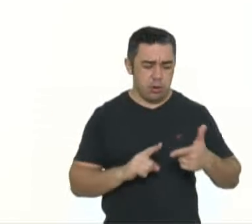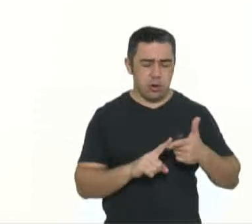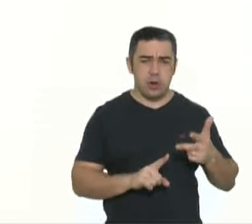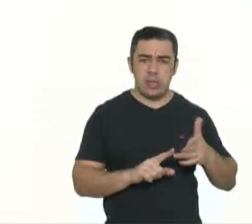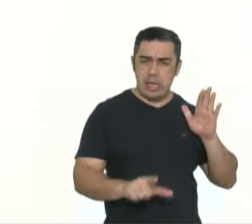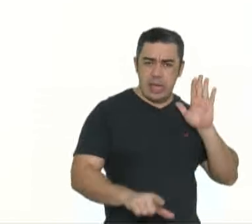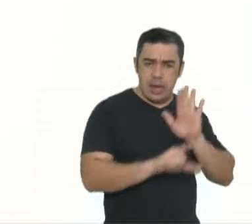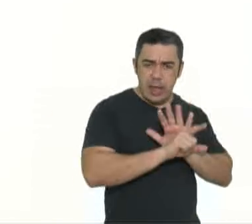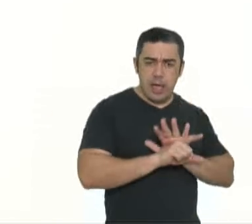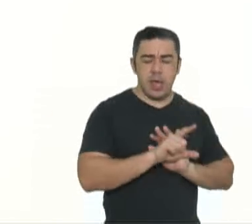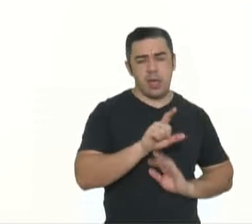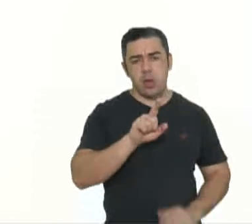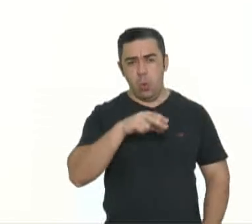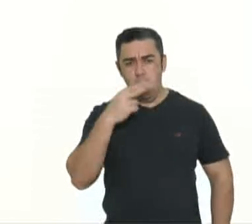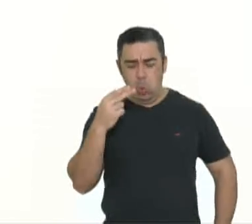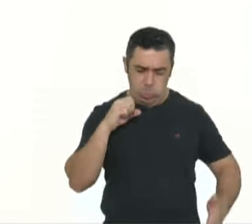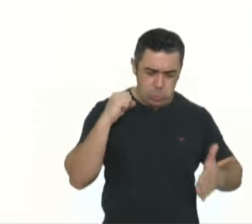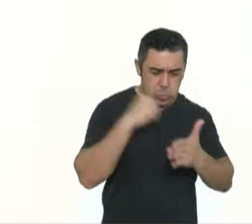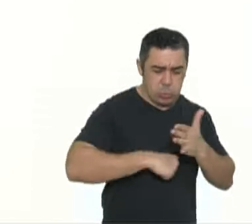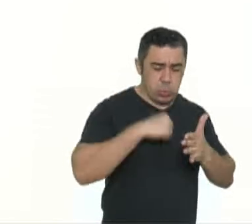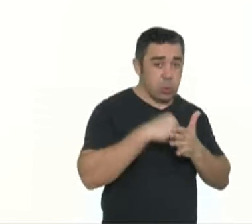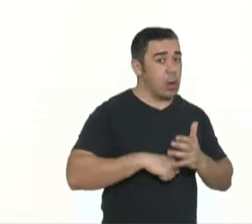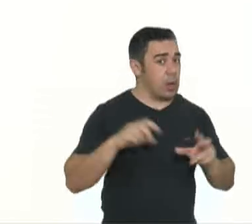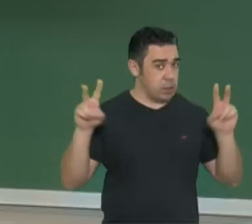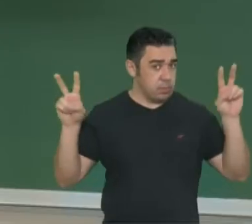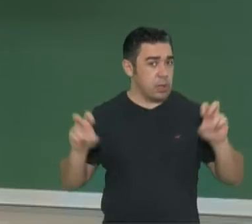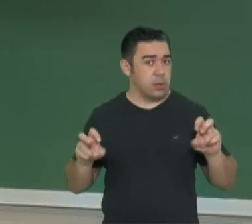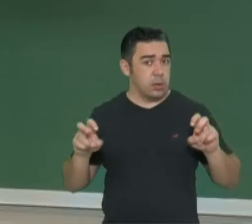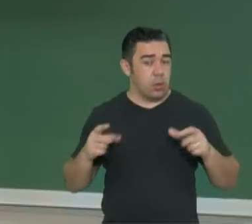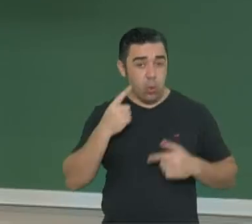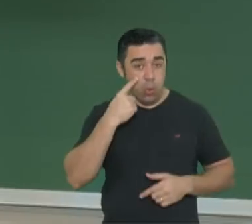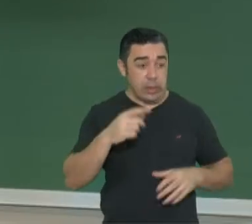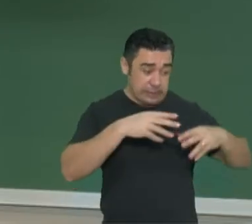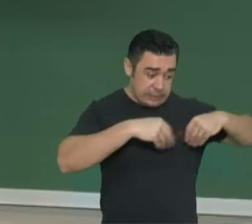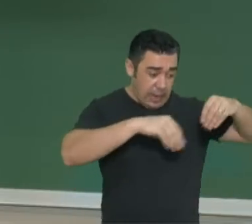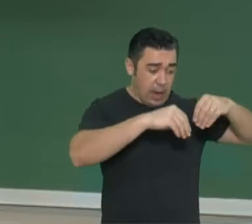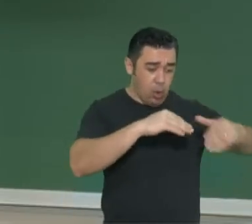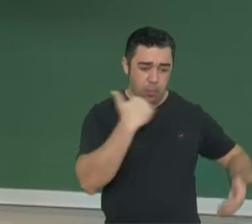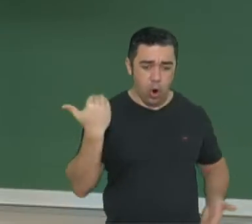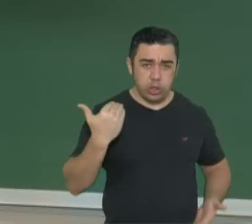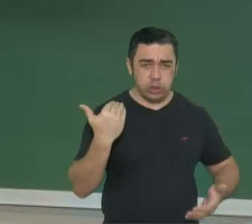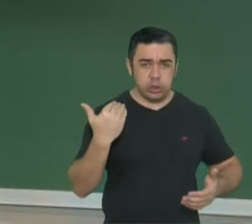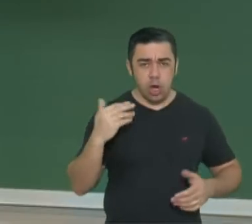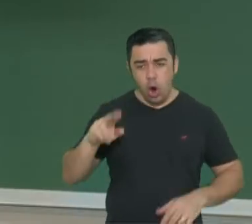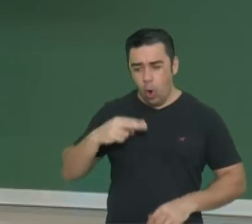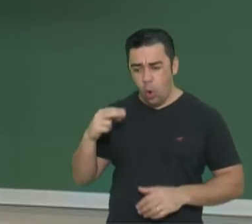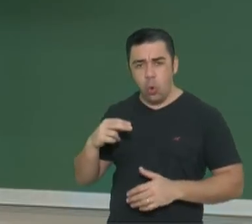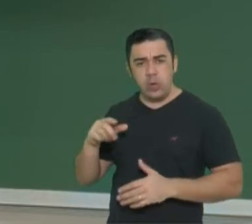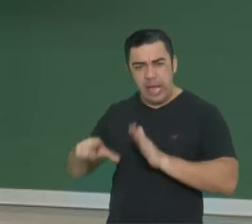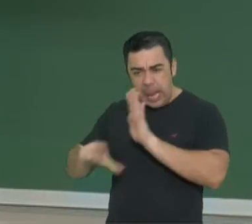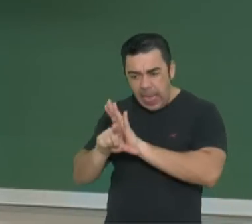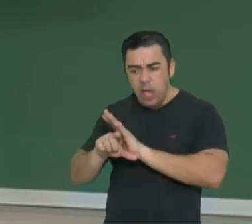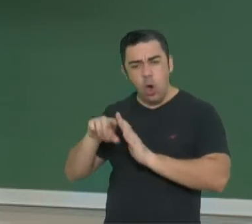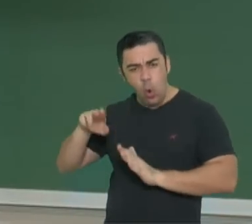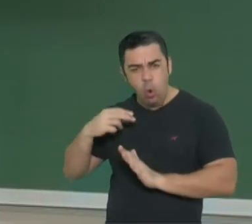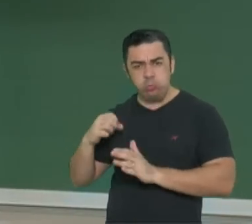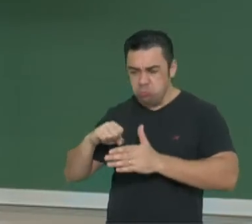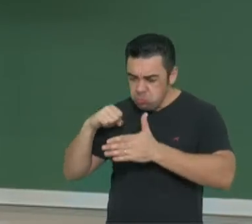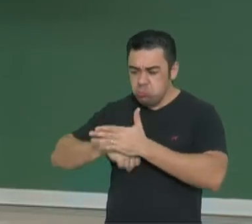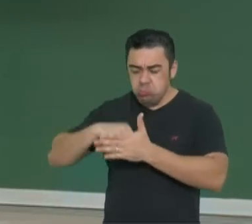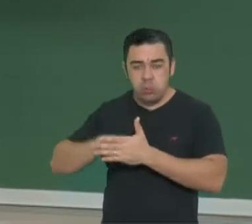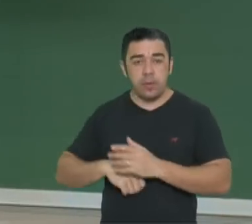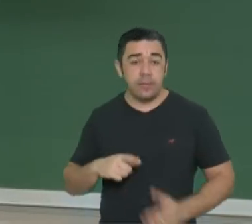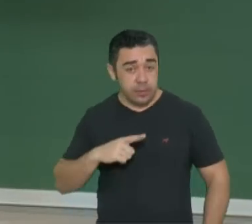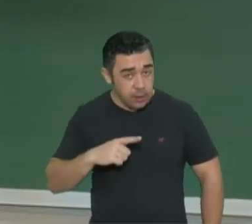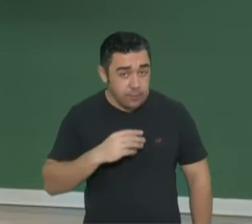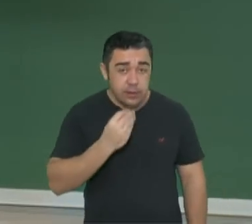na marra? São expressões muito fortes, né? Terra ou morte, na lei ou na marra. O que é isso? Houve uma